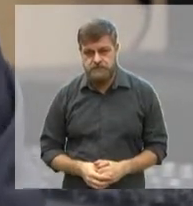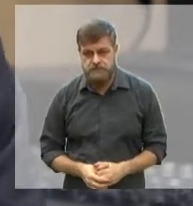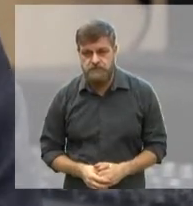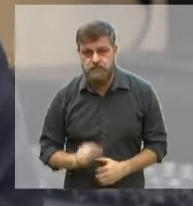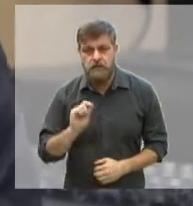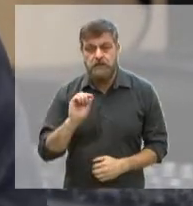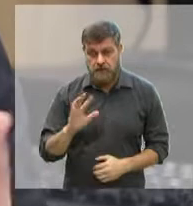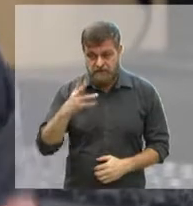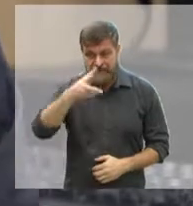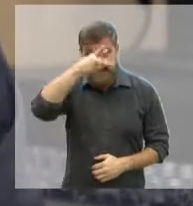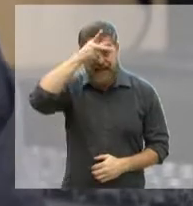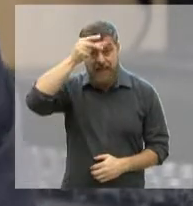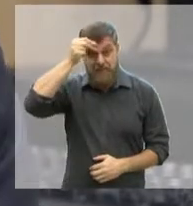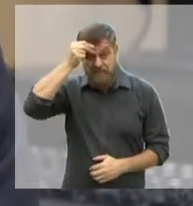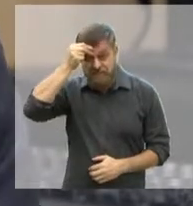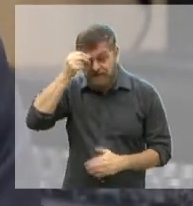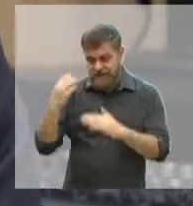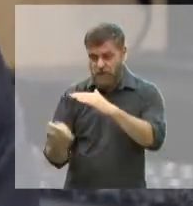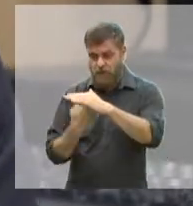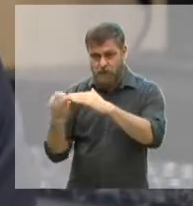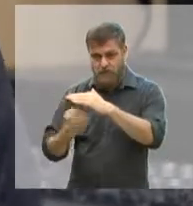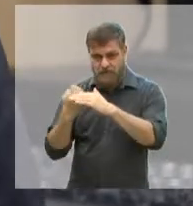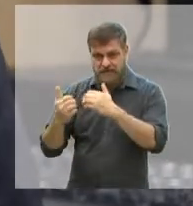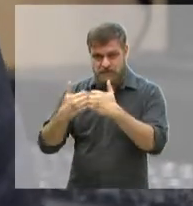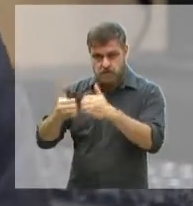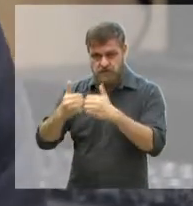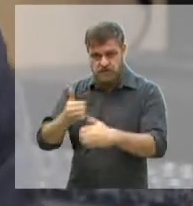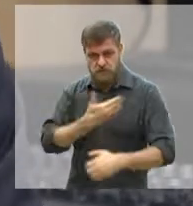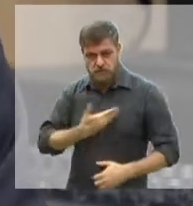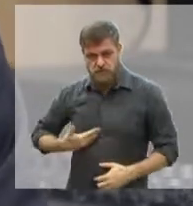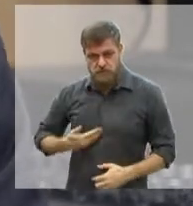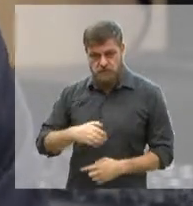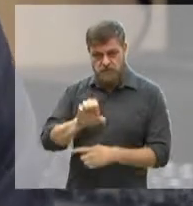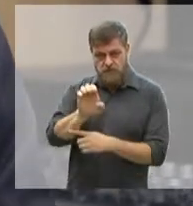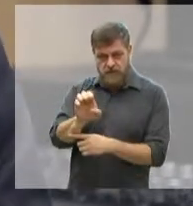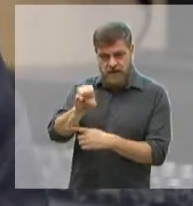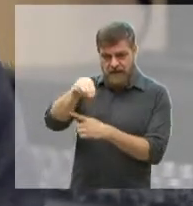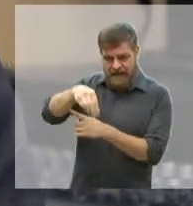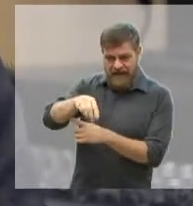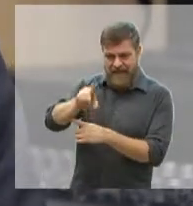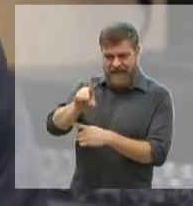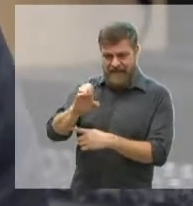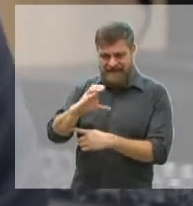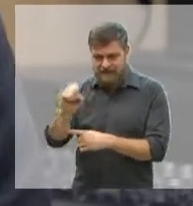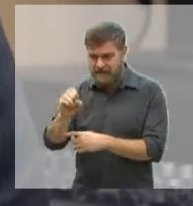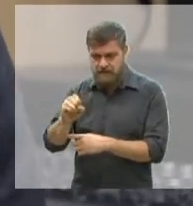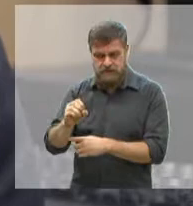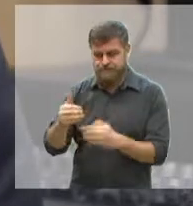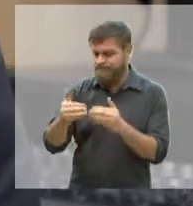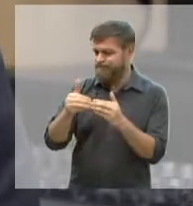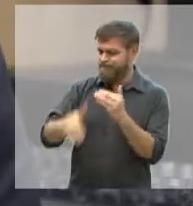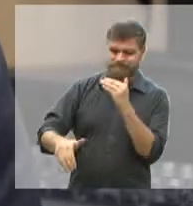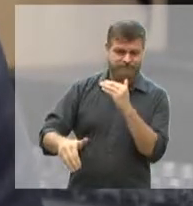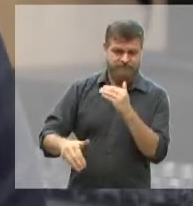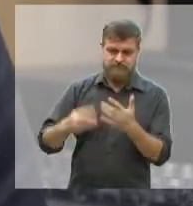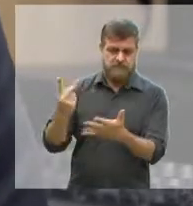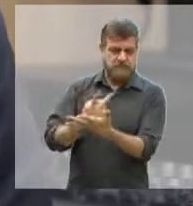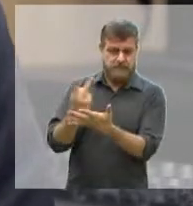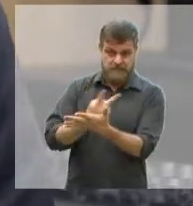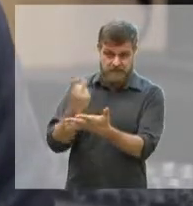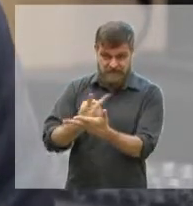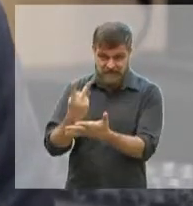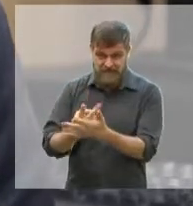relação da prefeitura com as empresas de transporte público, feito disso, é uma relação que eu considero promíscua, inadequada, na minha opinião. Porque